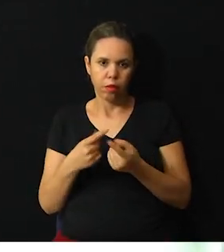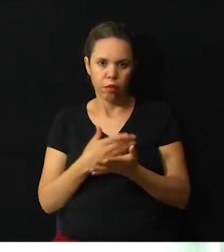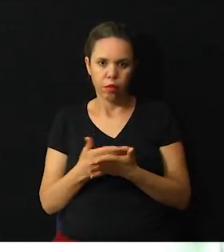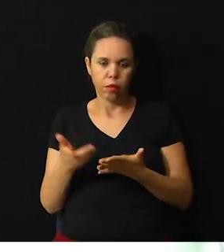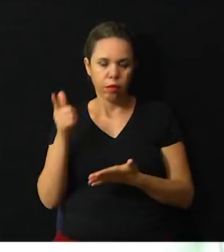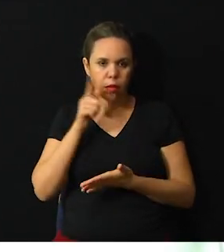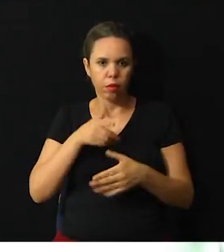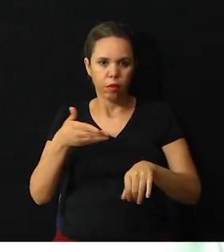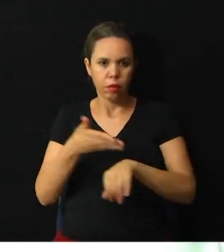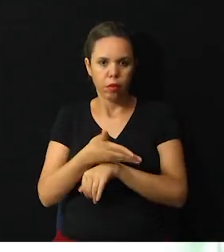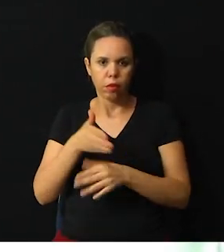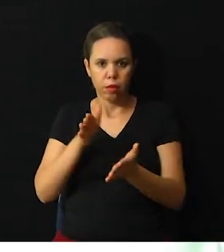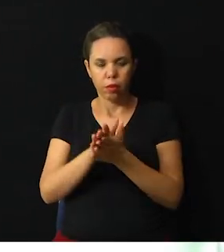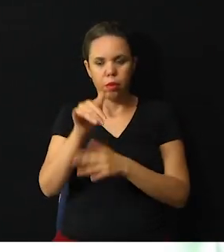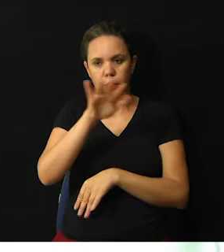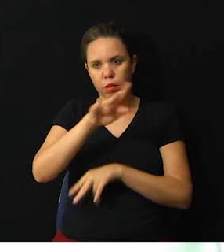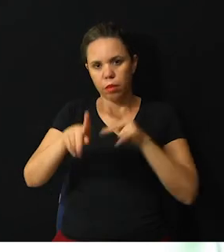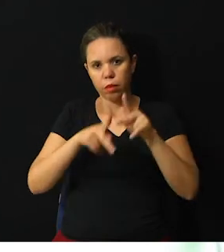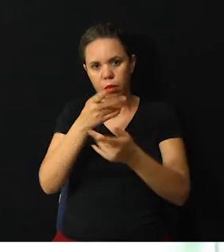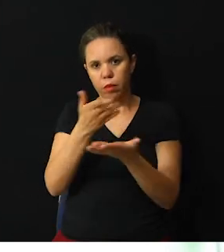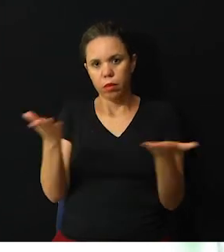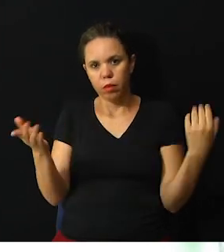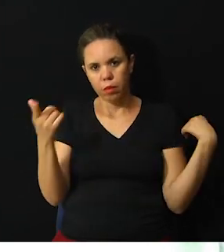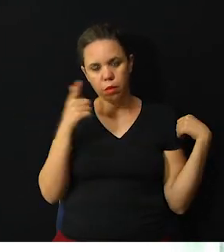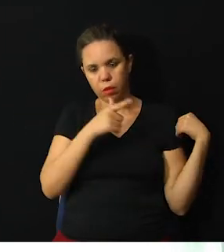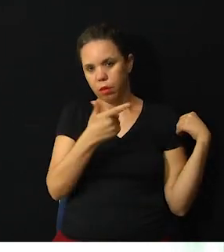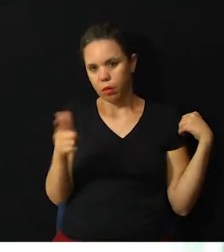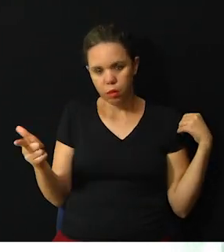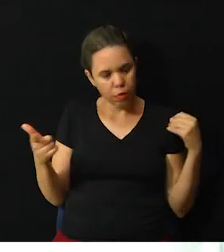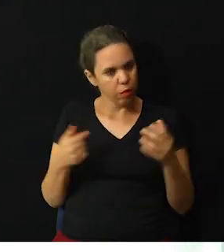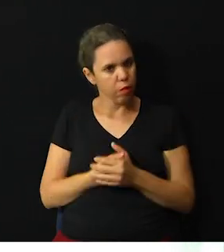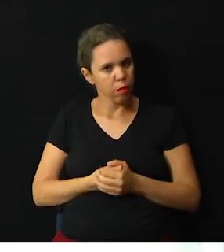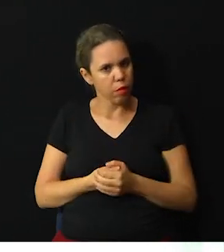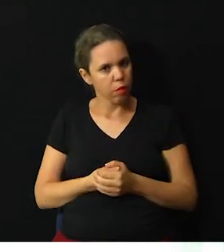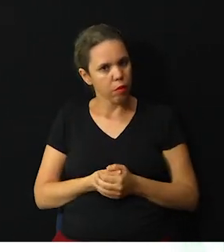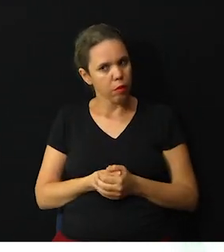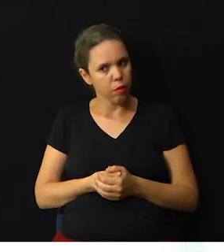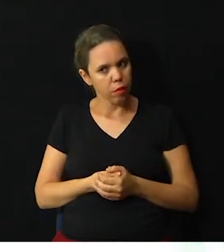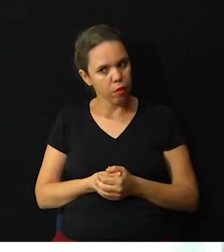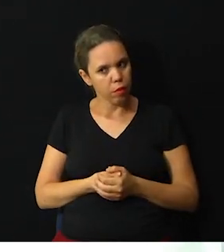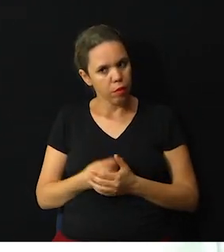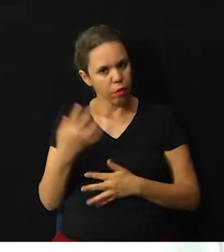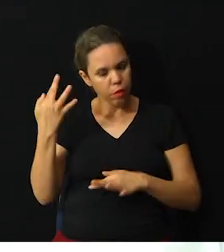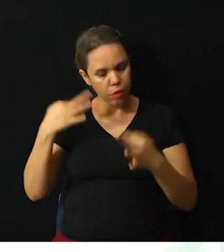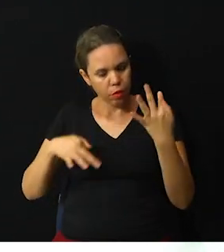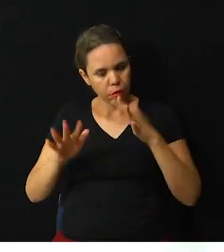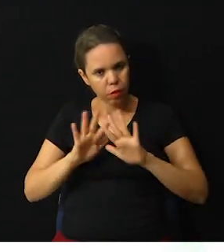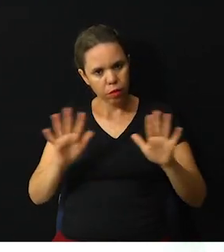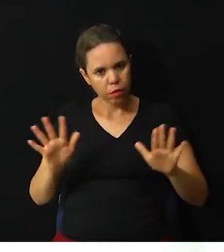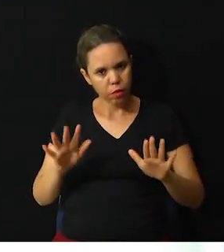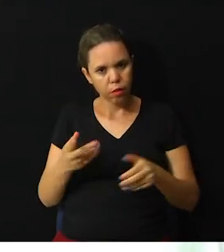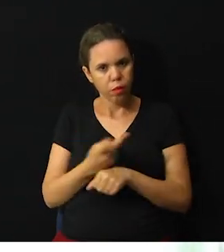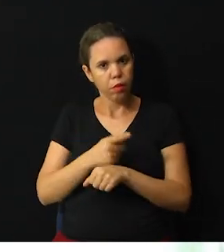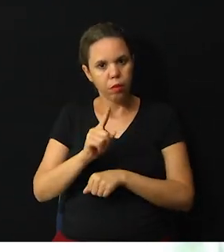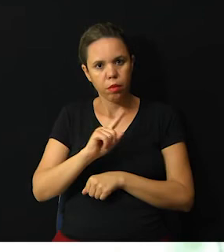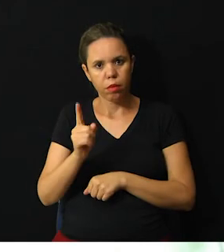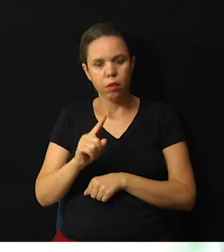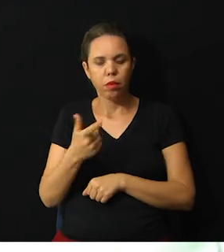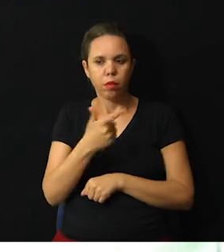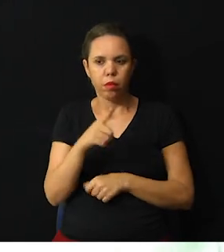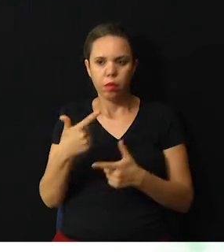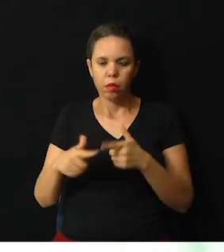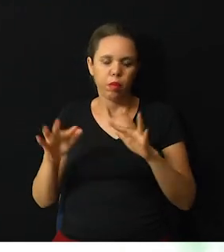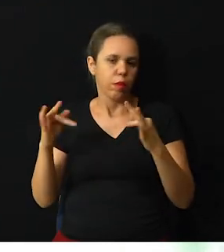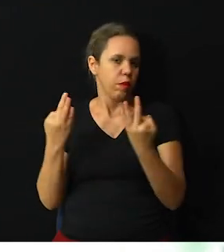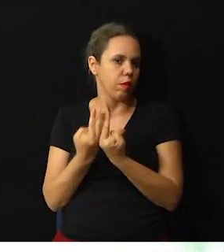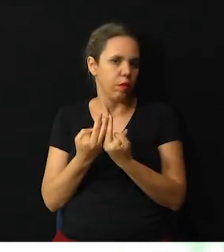quando a gente consegue acessar o público em geral, porque se você não tem se não dói na carne, a gente não vai atrás, né? Então, se